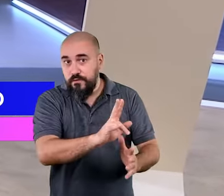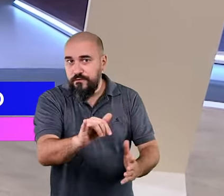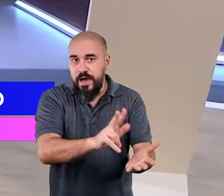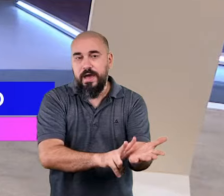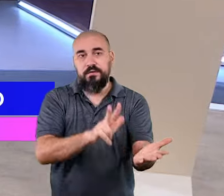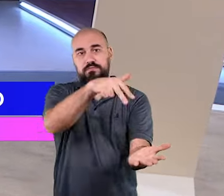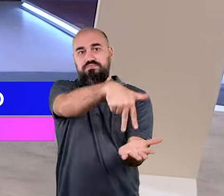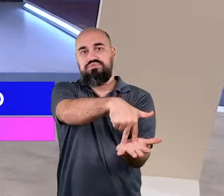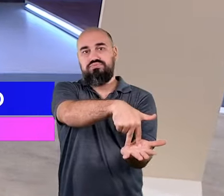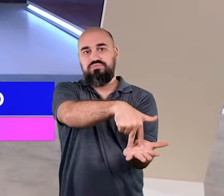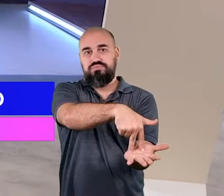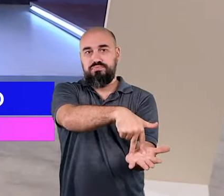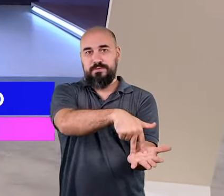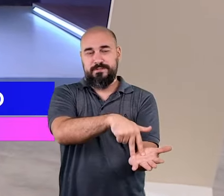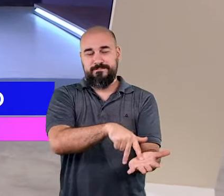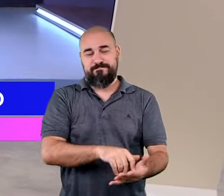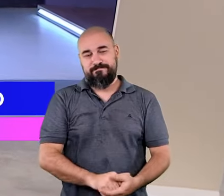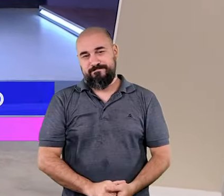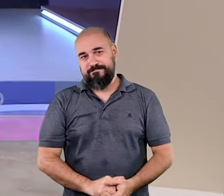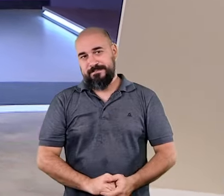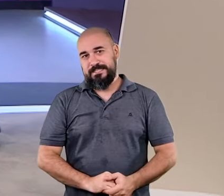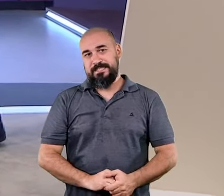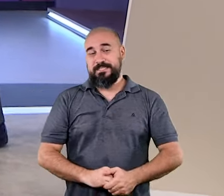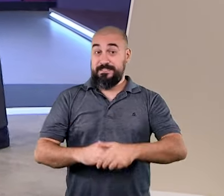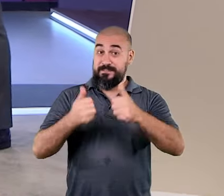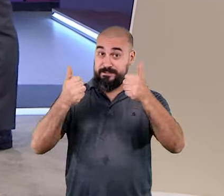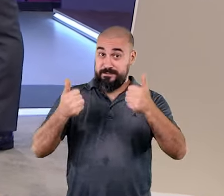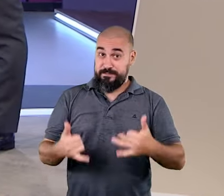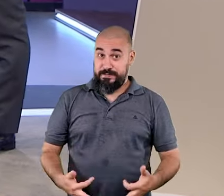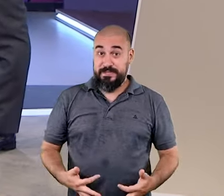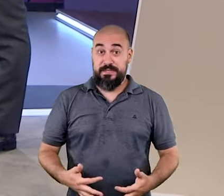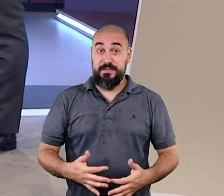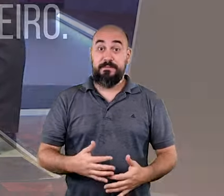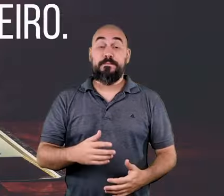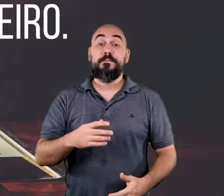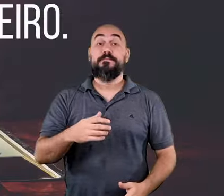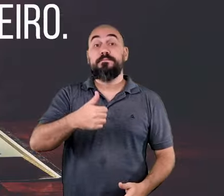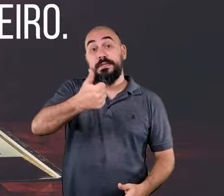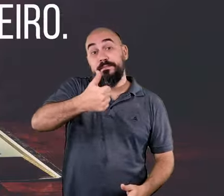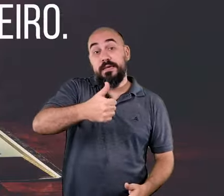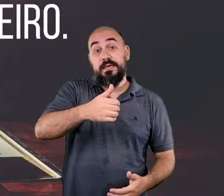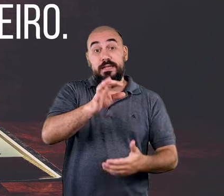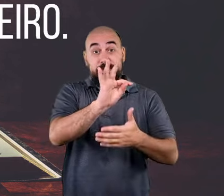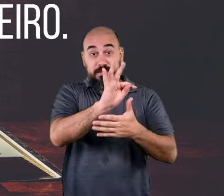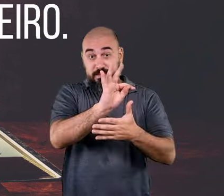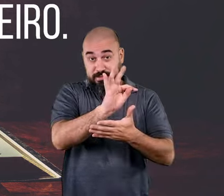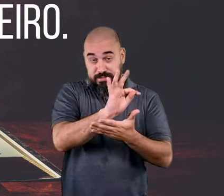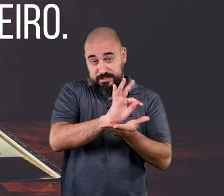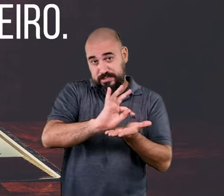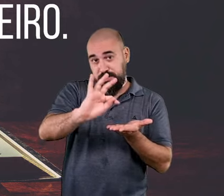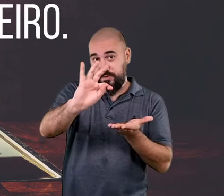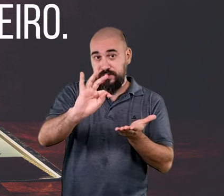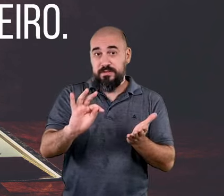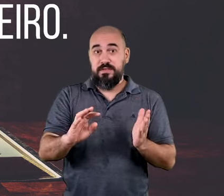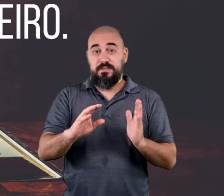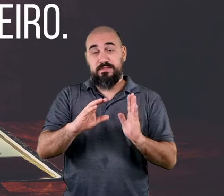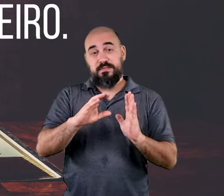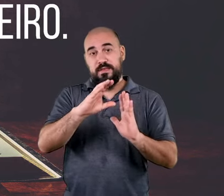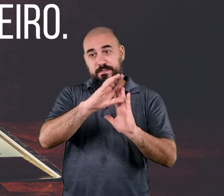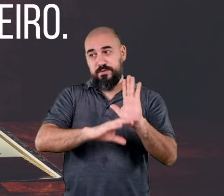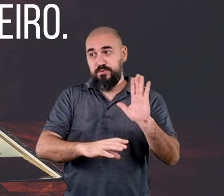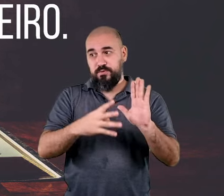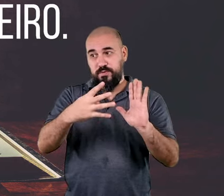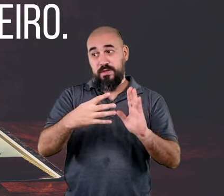lindo, diz 1 Tessalonicenses 4, 16 e 17, porque o Senhor mesmo, dada a sua palavra de